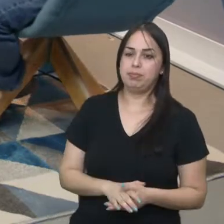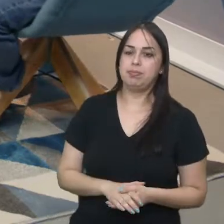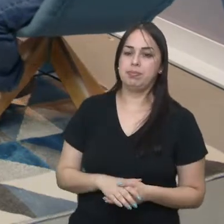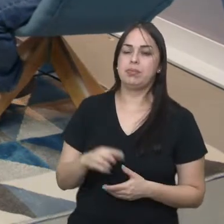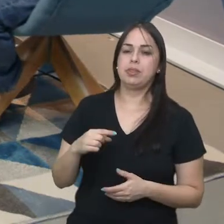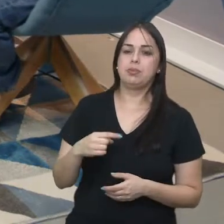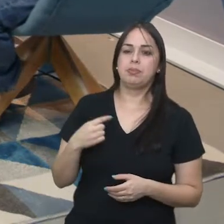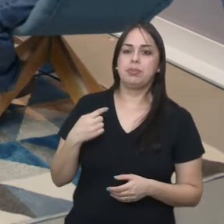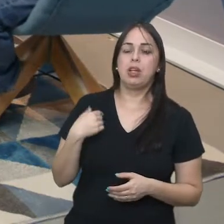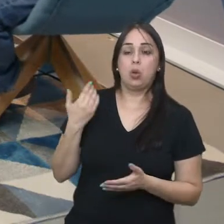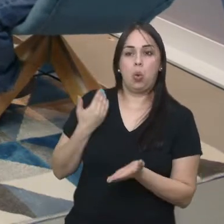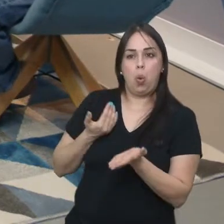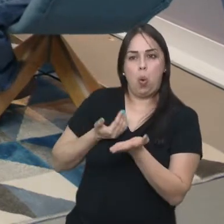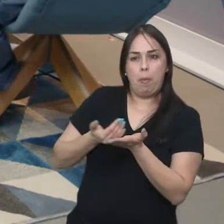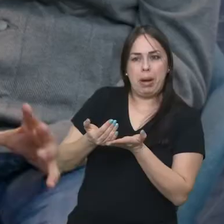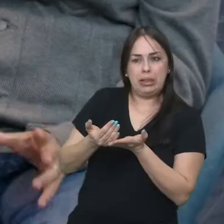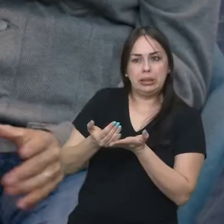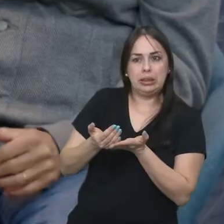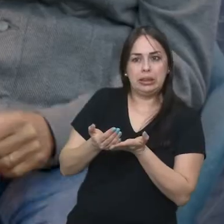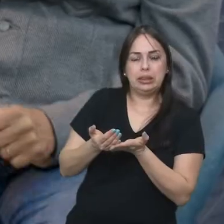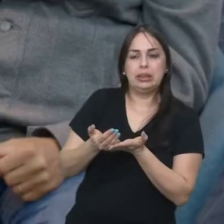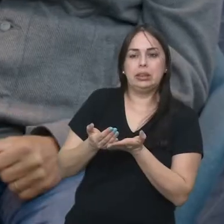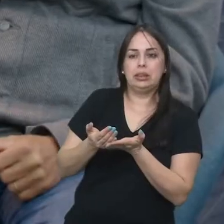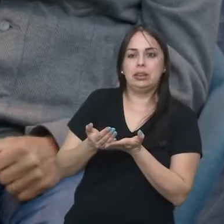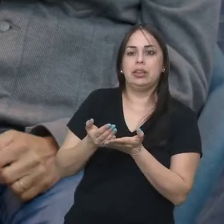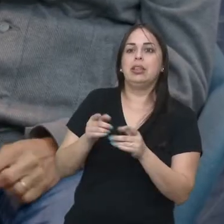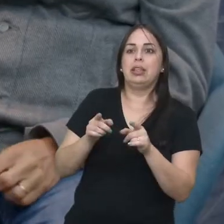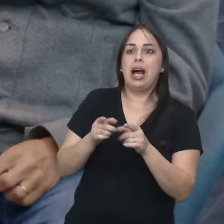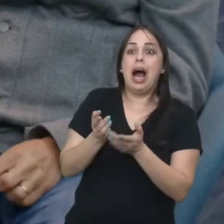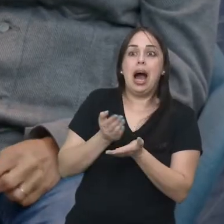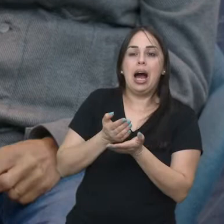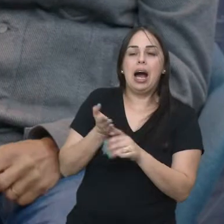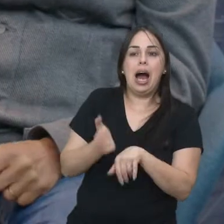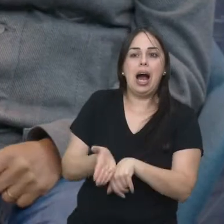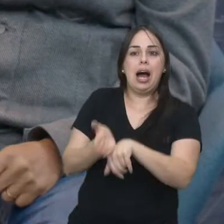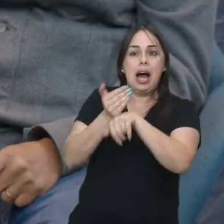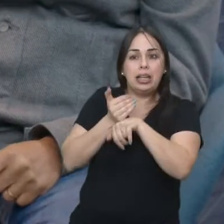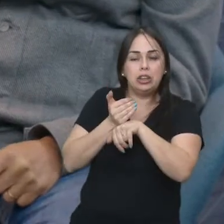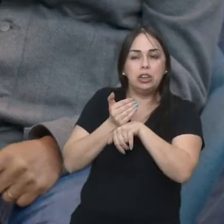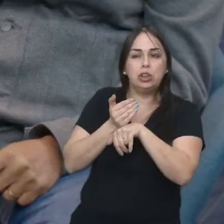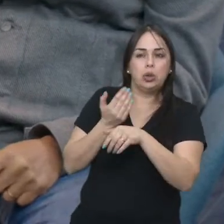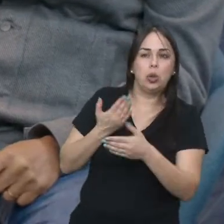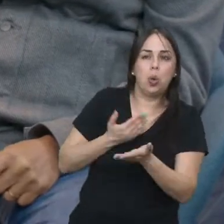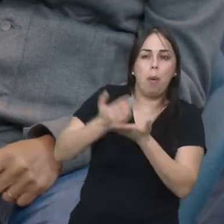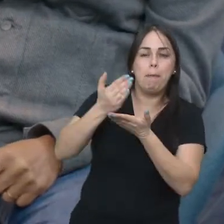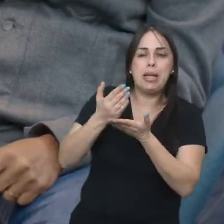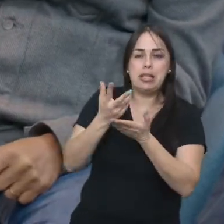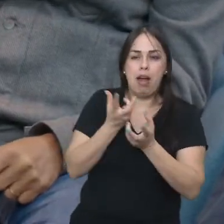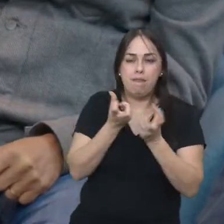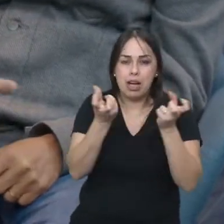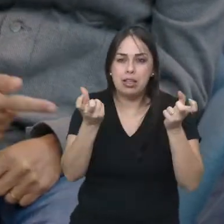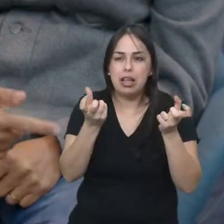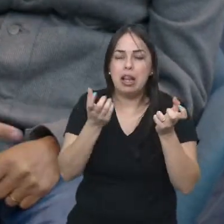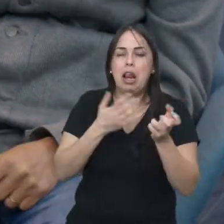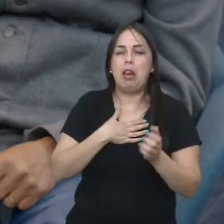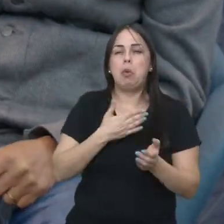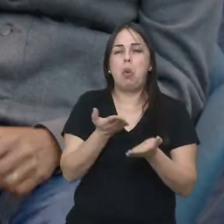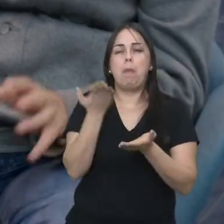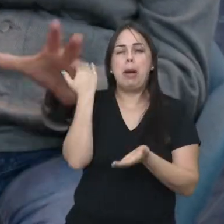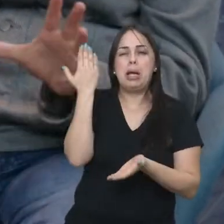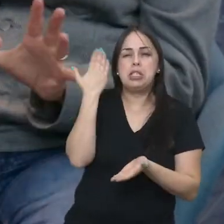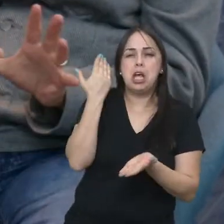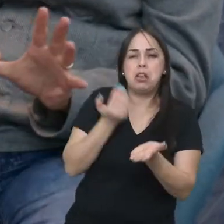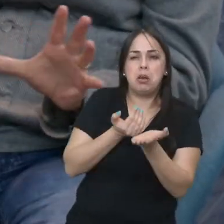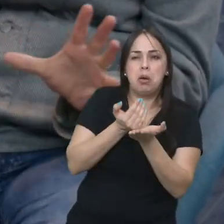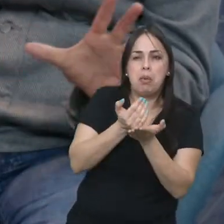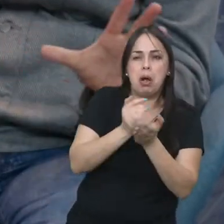Com certeza, eu acho que a gente, desde o início, antes mesmo da questão da vacinação, quando a Covid estava chegando no